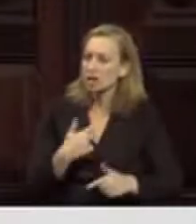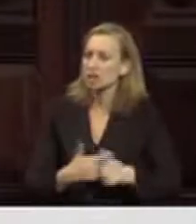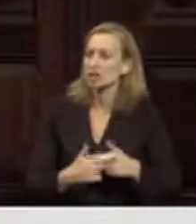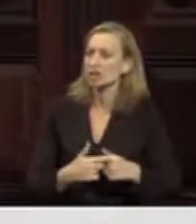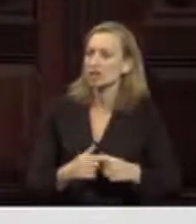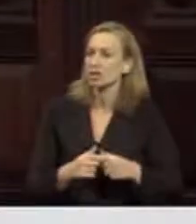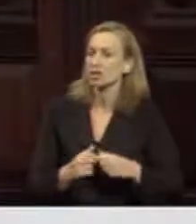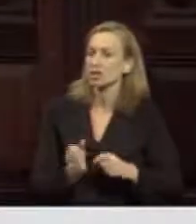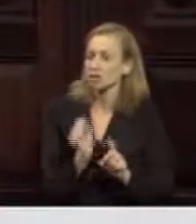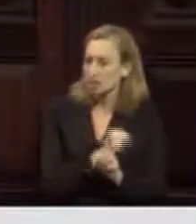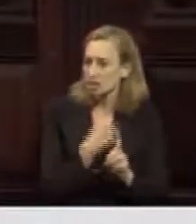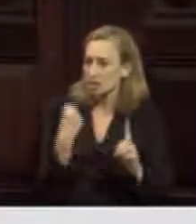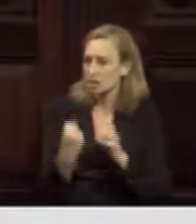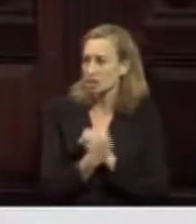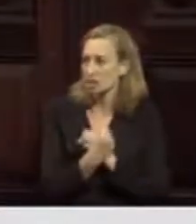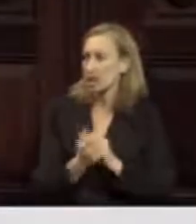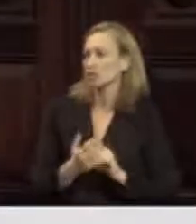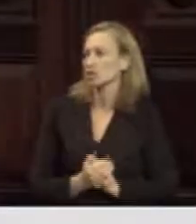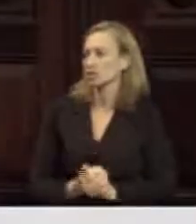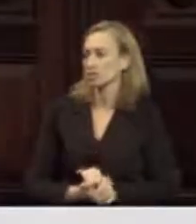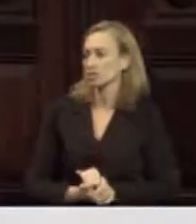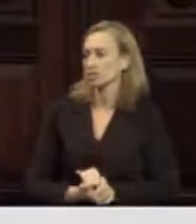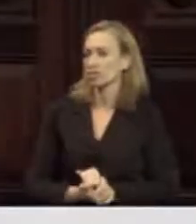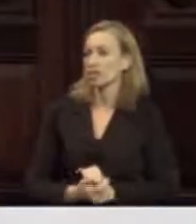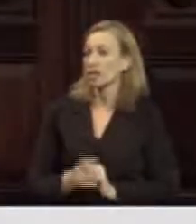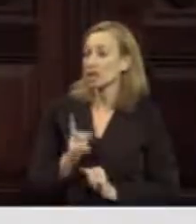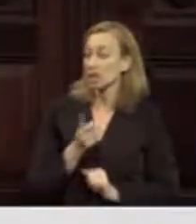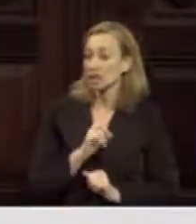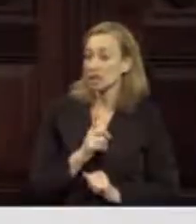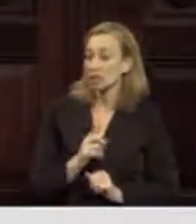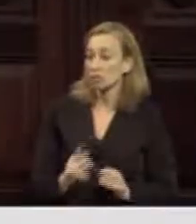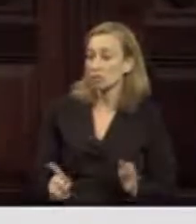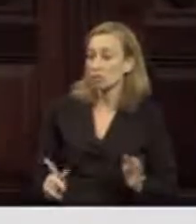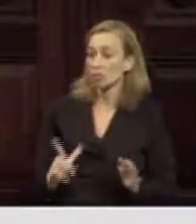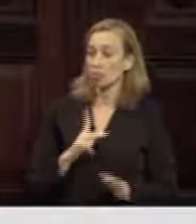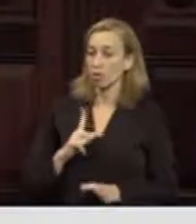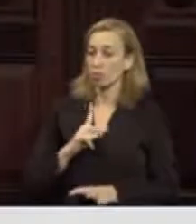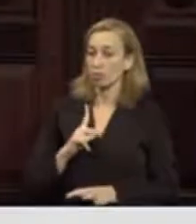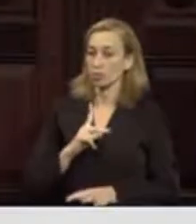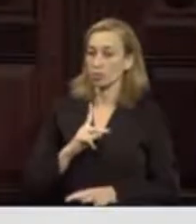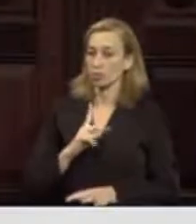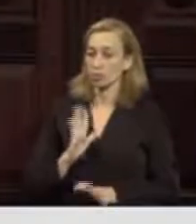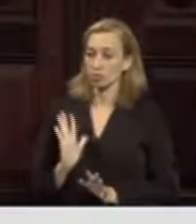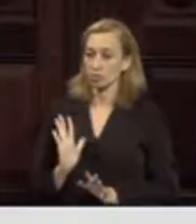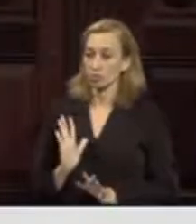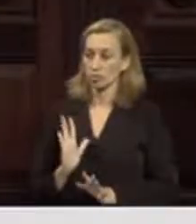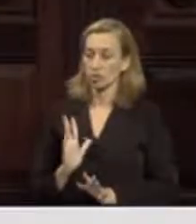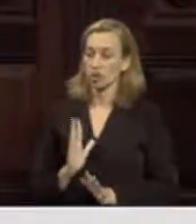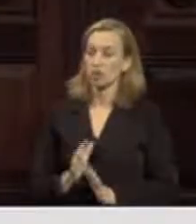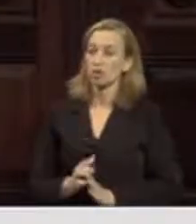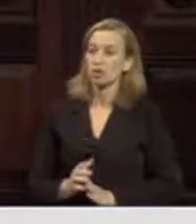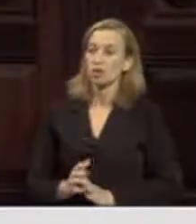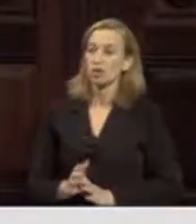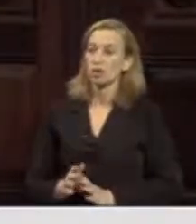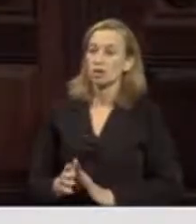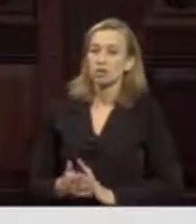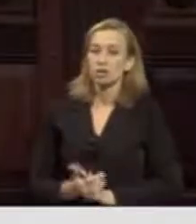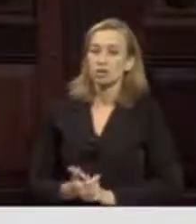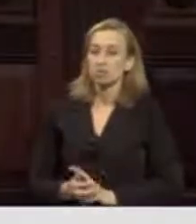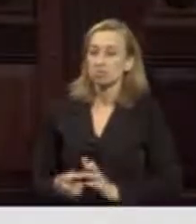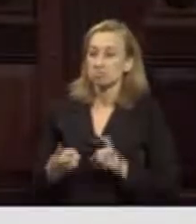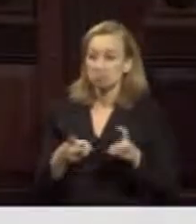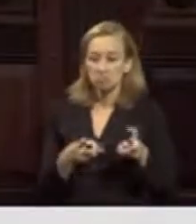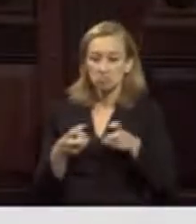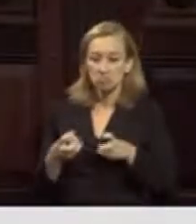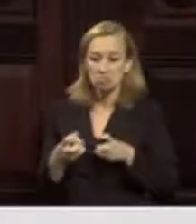política em favor da sociedade e não dos seus próprios interesses. Não percebo nenhum político